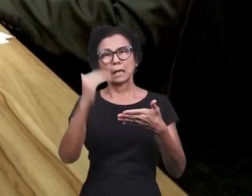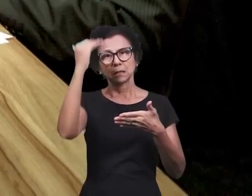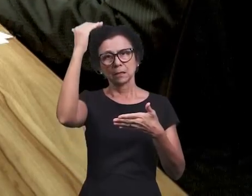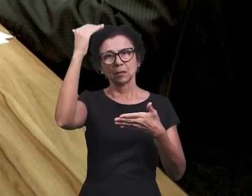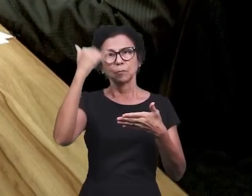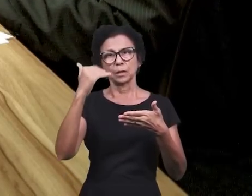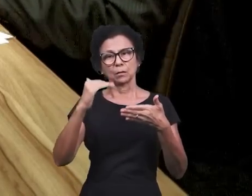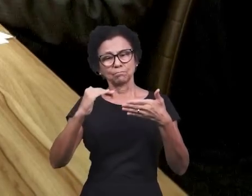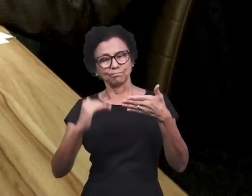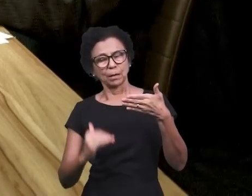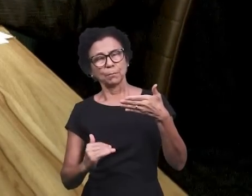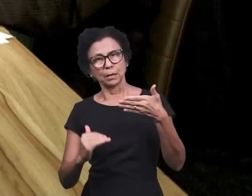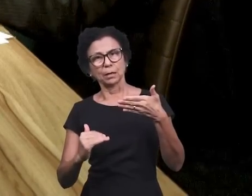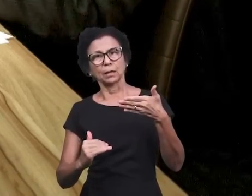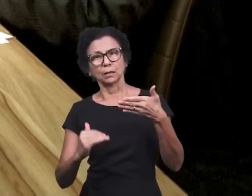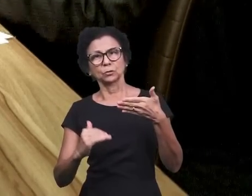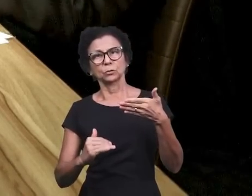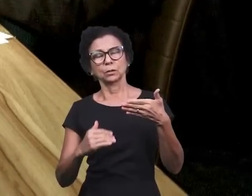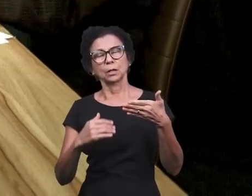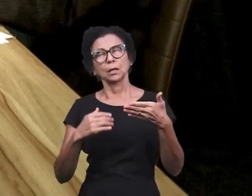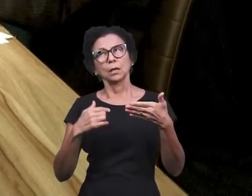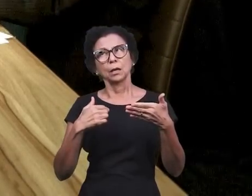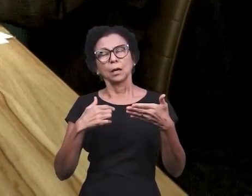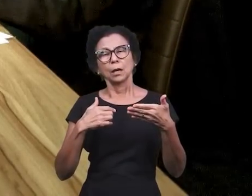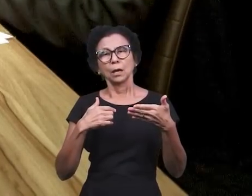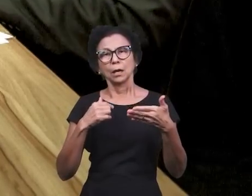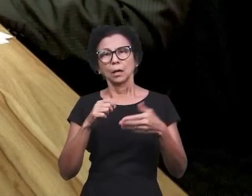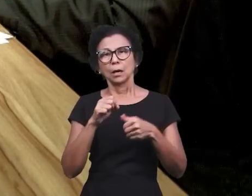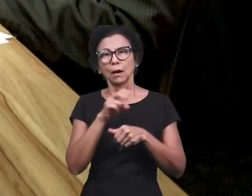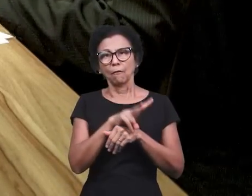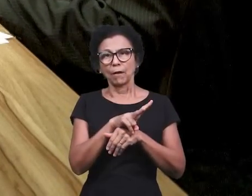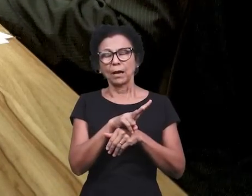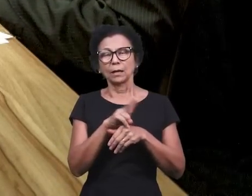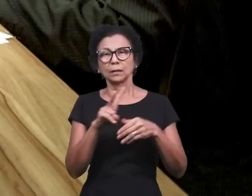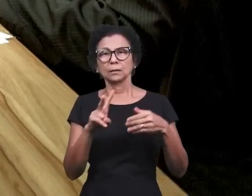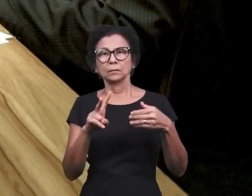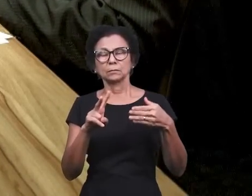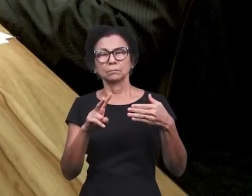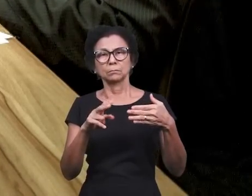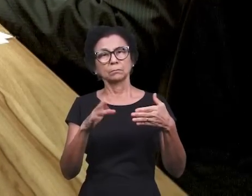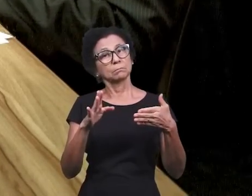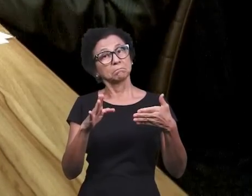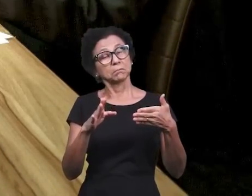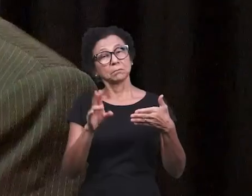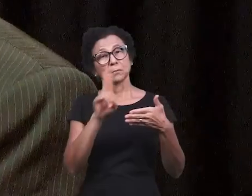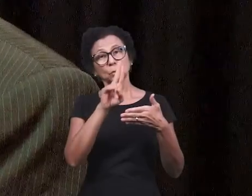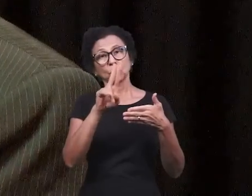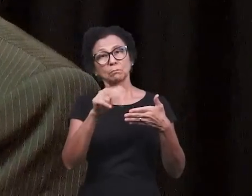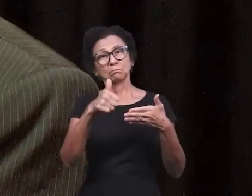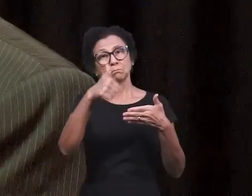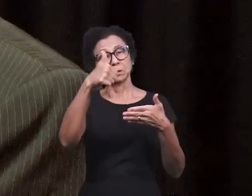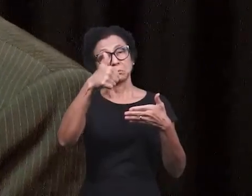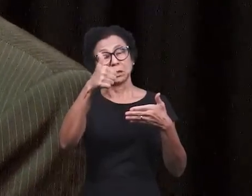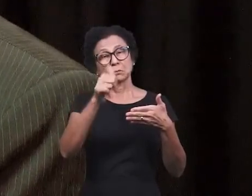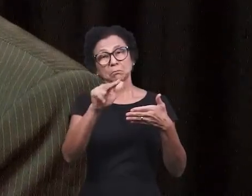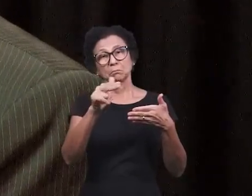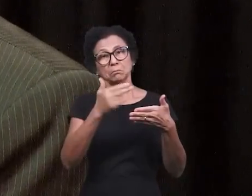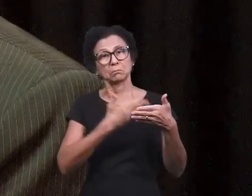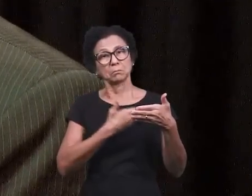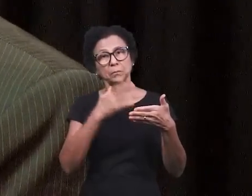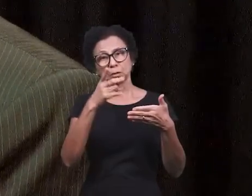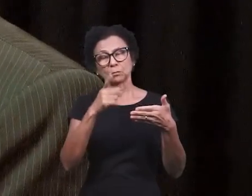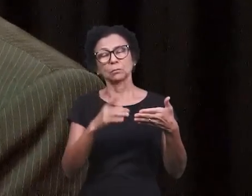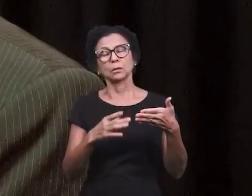recolocação e o Urias era o 15º. Então, o direito à vaga era dele. Do Urias. Então, e foi exatamente isso que